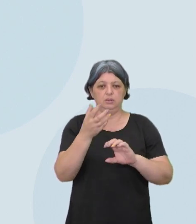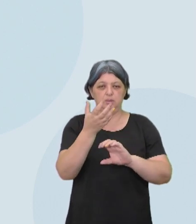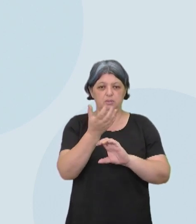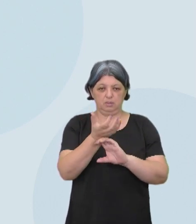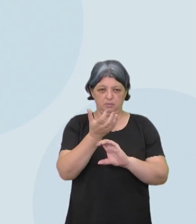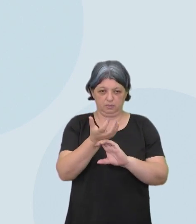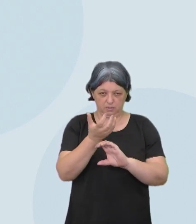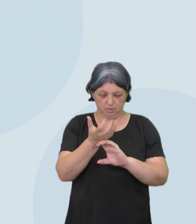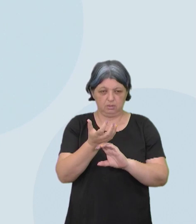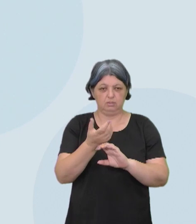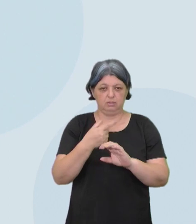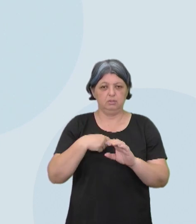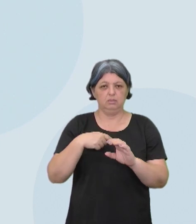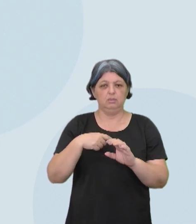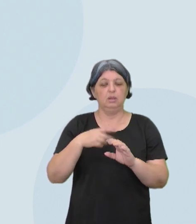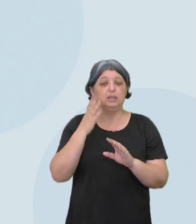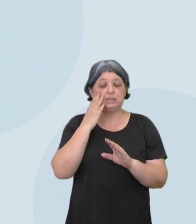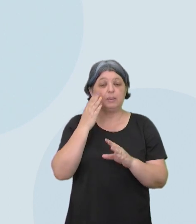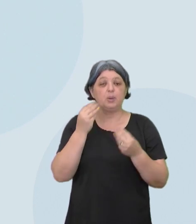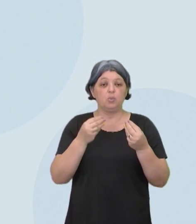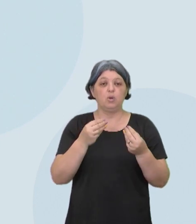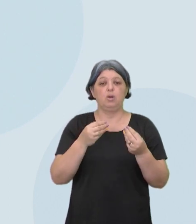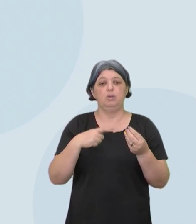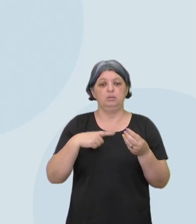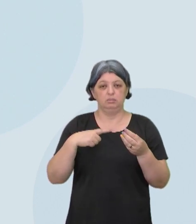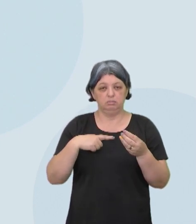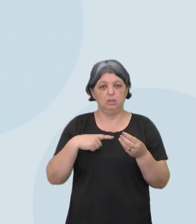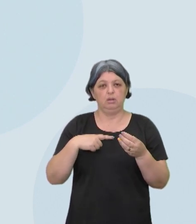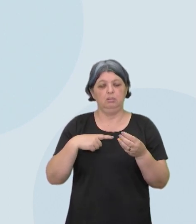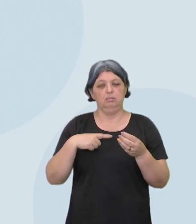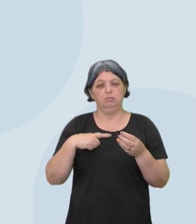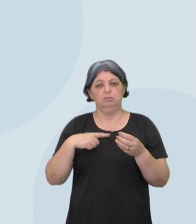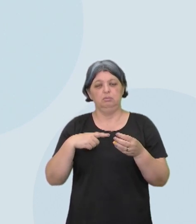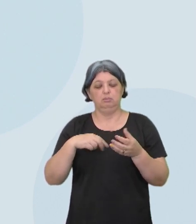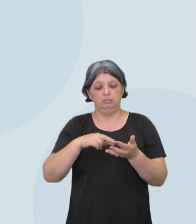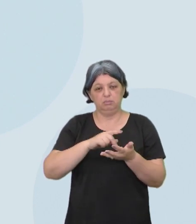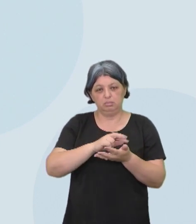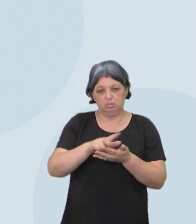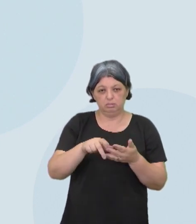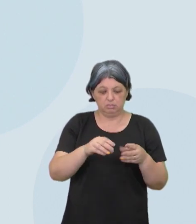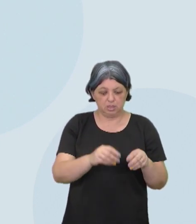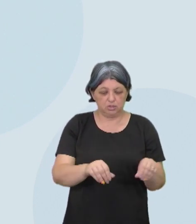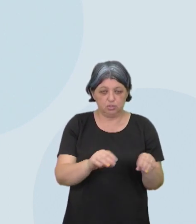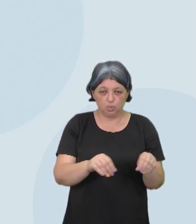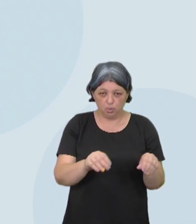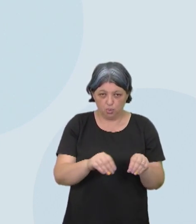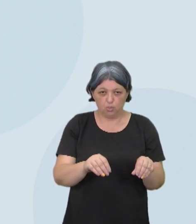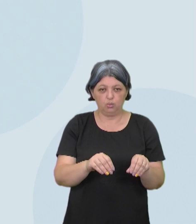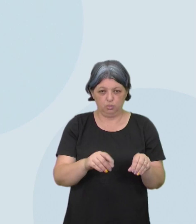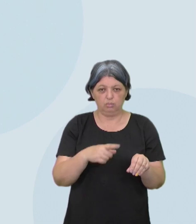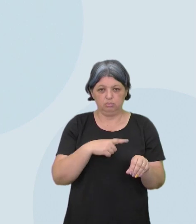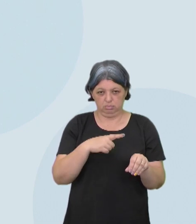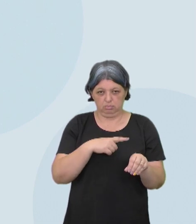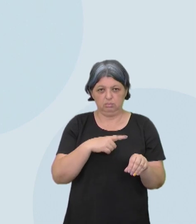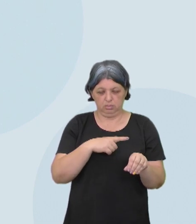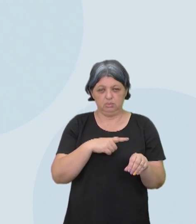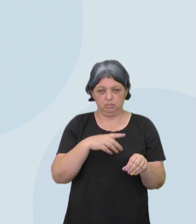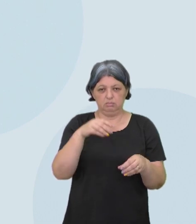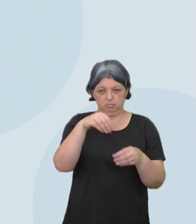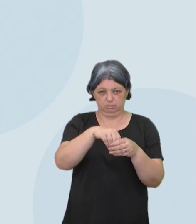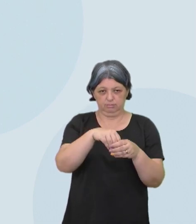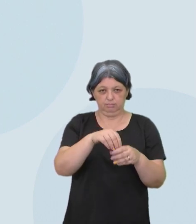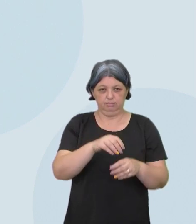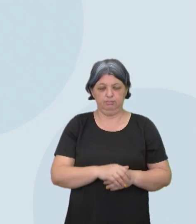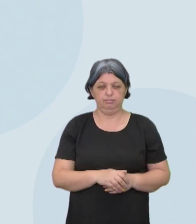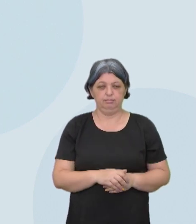queria saber quais eram os organismos presentes em um determinado solo, e que estavam presentes também na fauna edáfica.